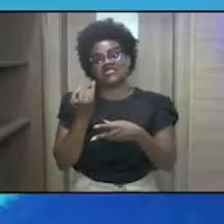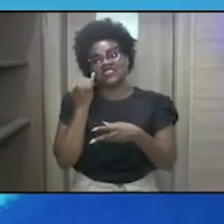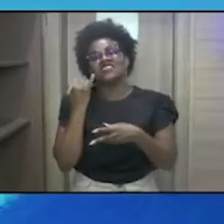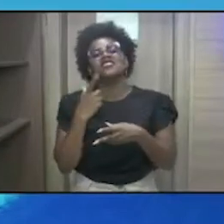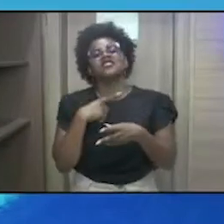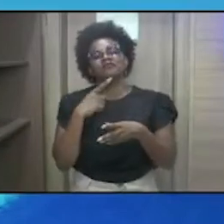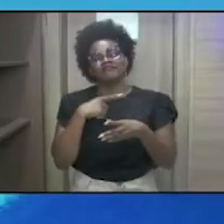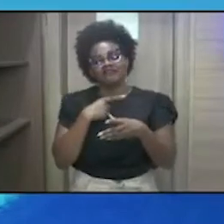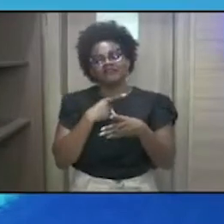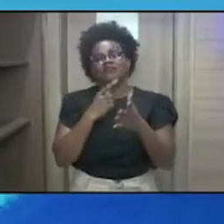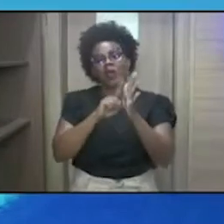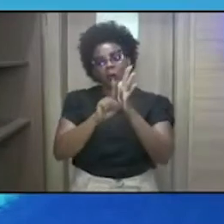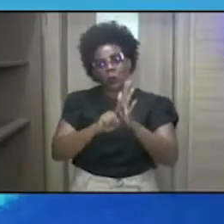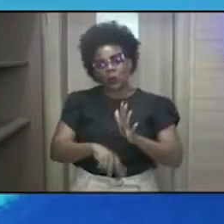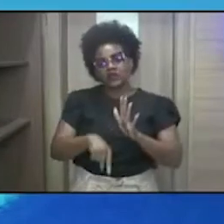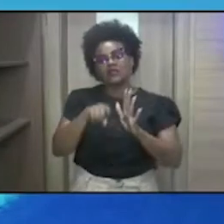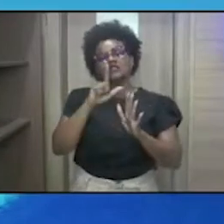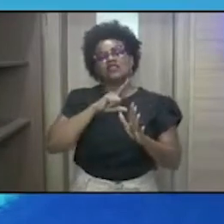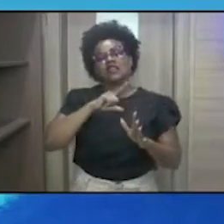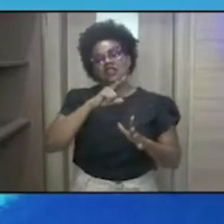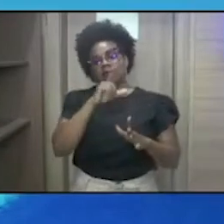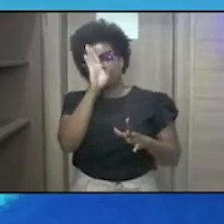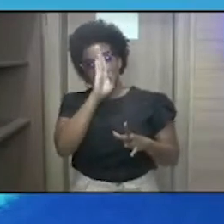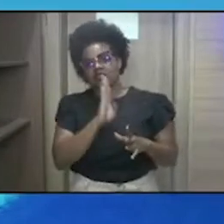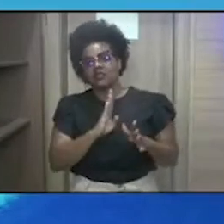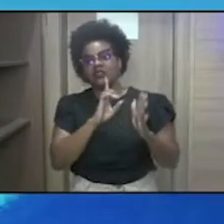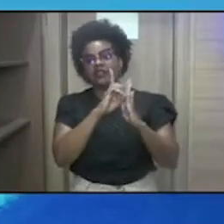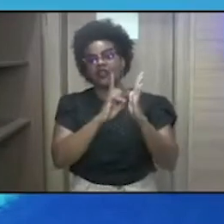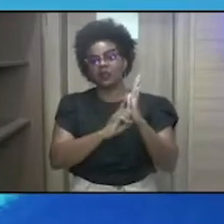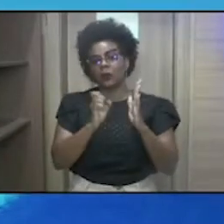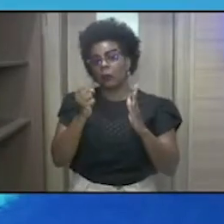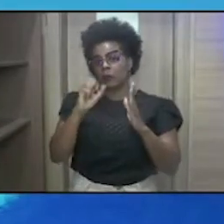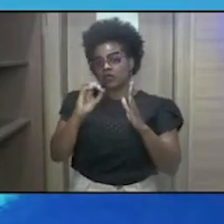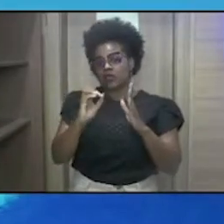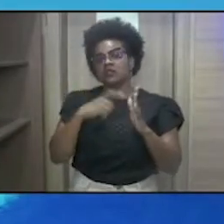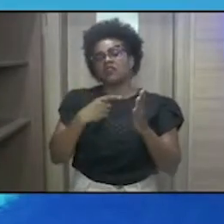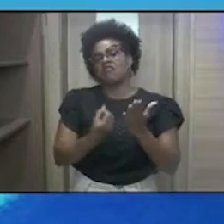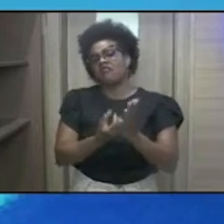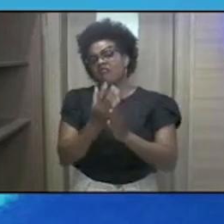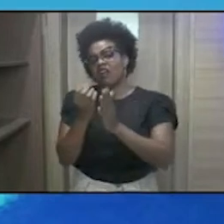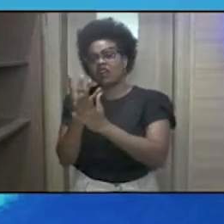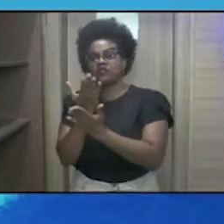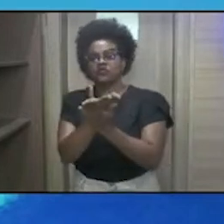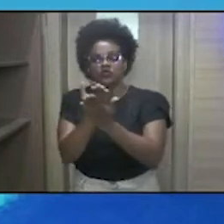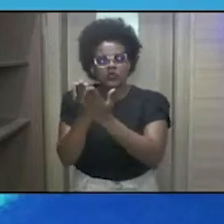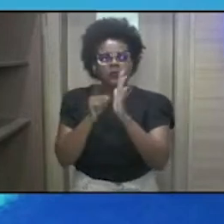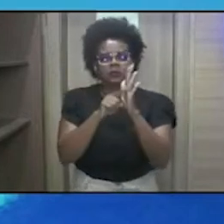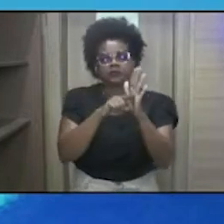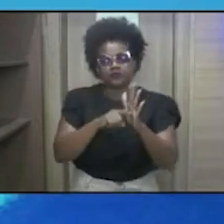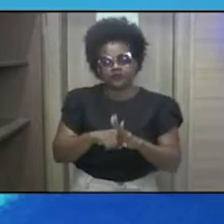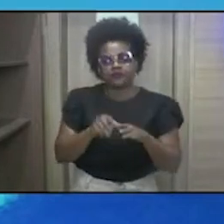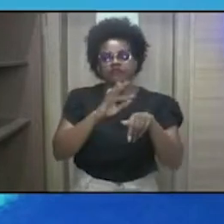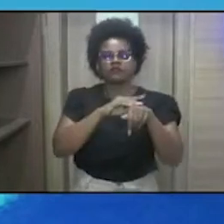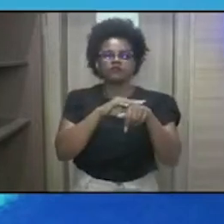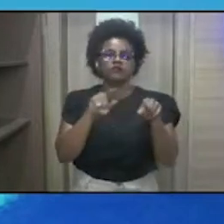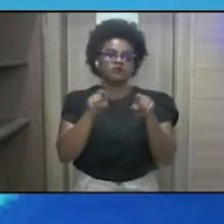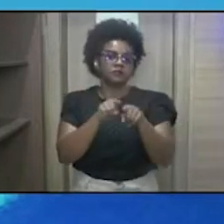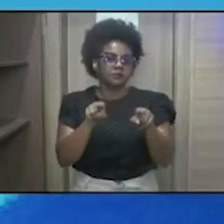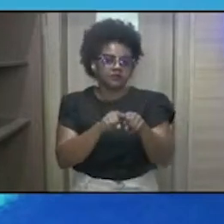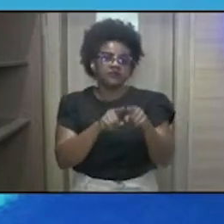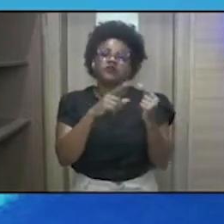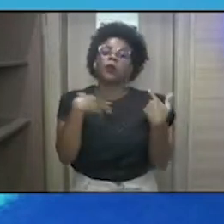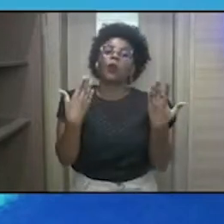nos questionários aplicados no Brasil desde a década de 80 por grandes estudos epidemiológicos. E também o tipo de serviço